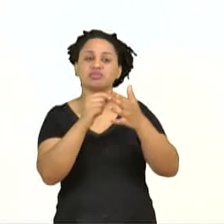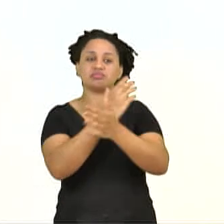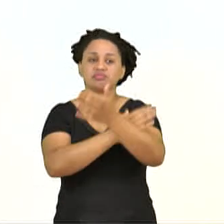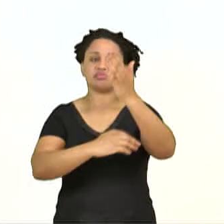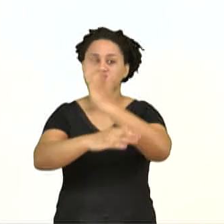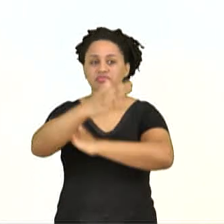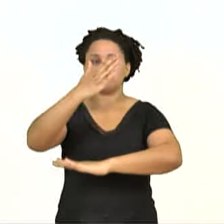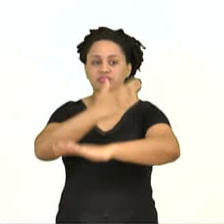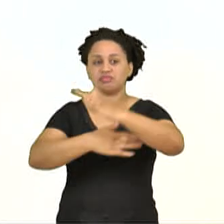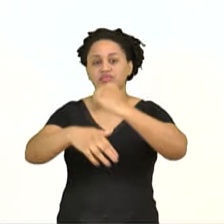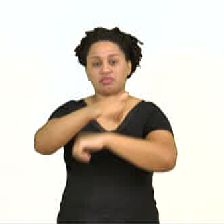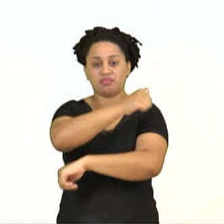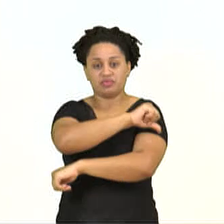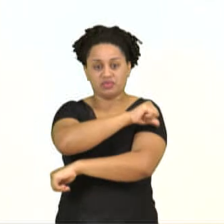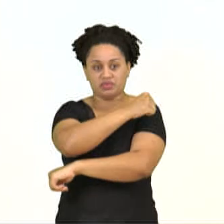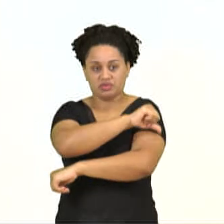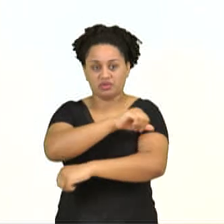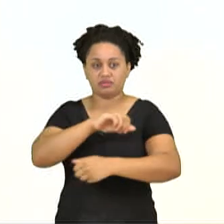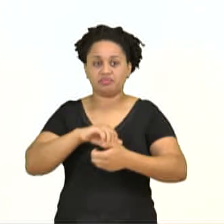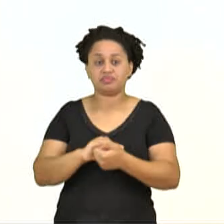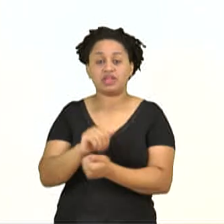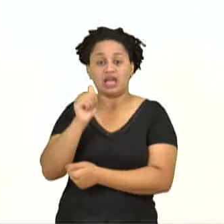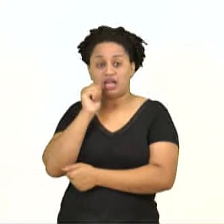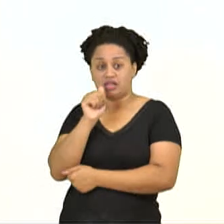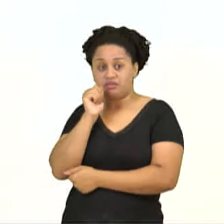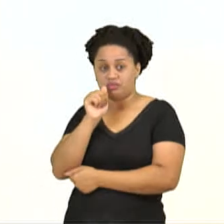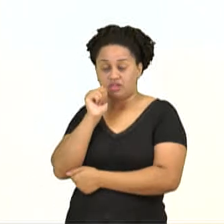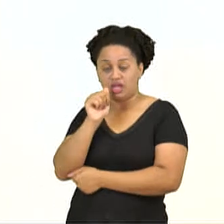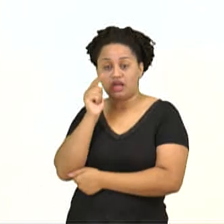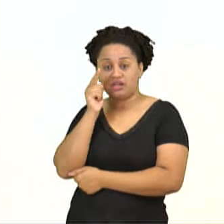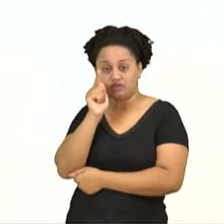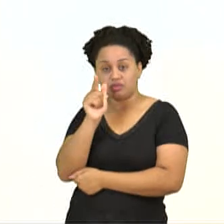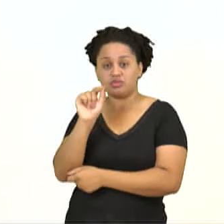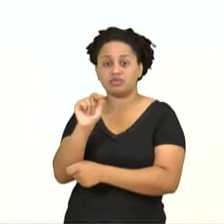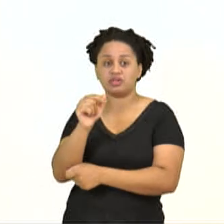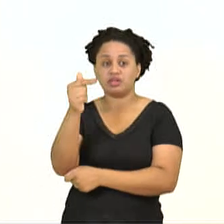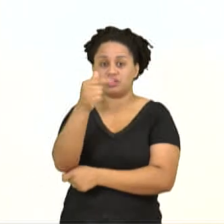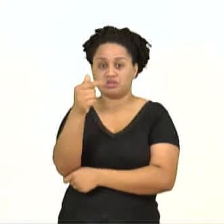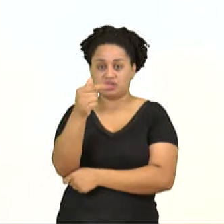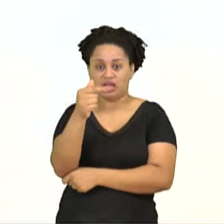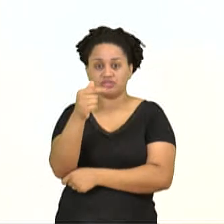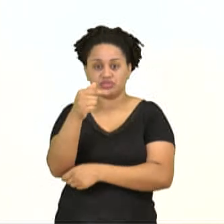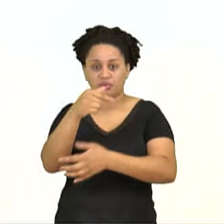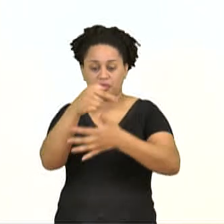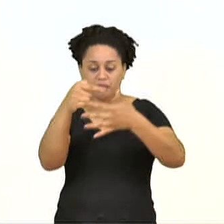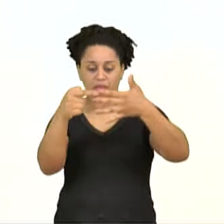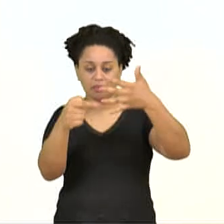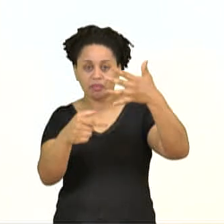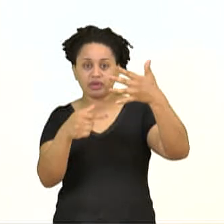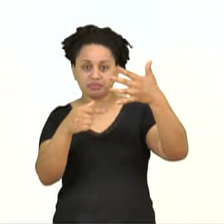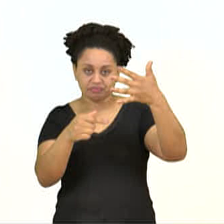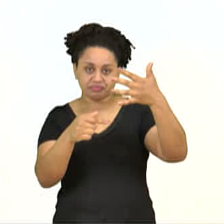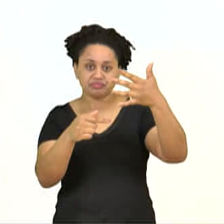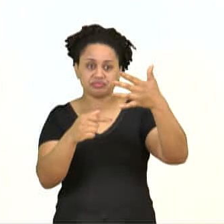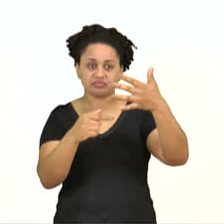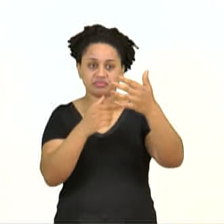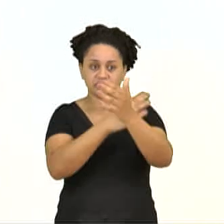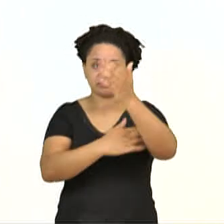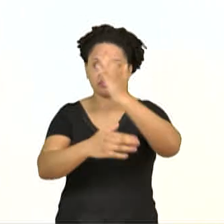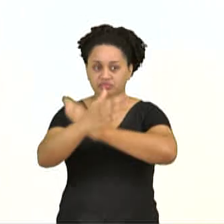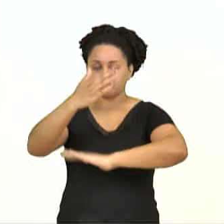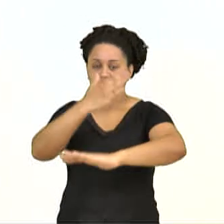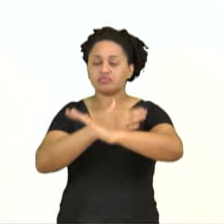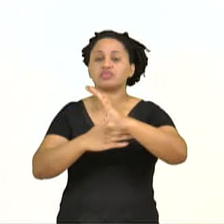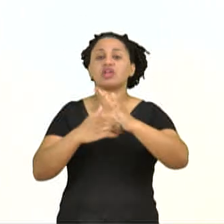o feminino, ele ficou em 7º lugar em 2016. E bronze no